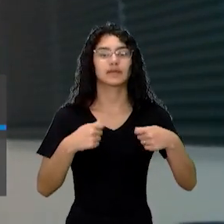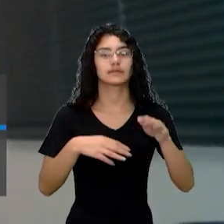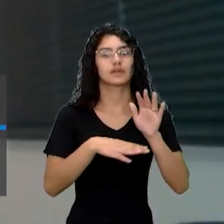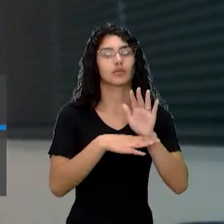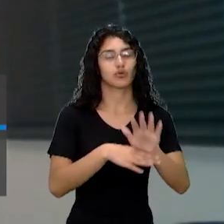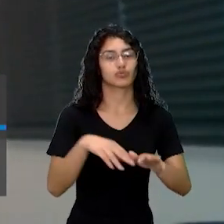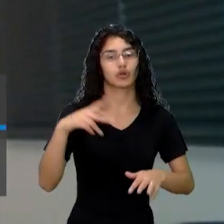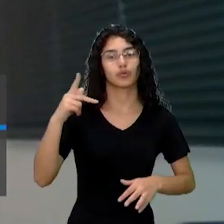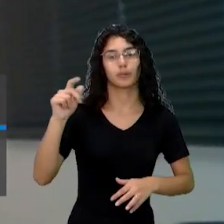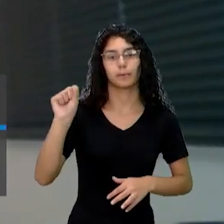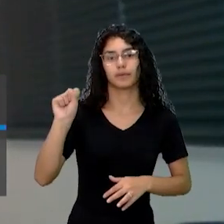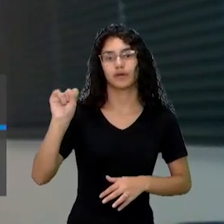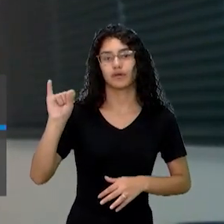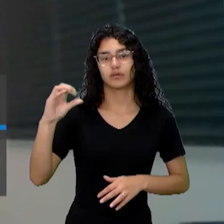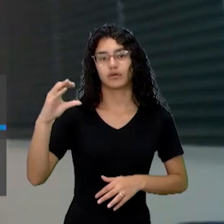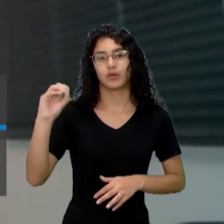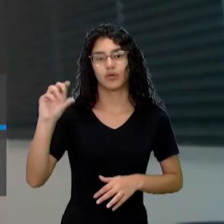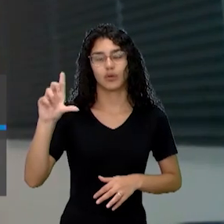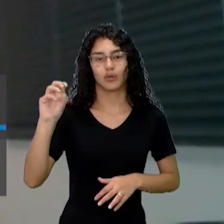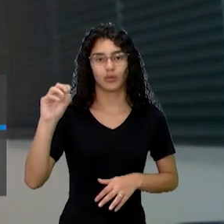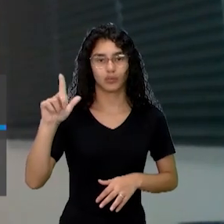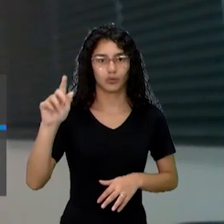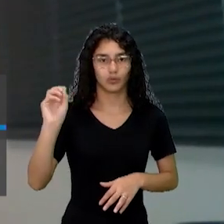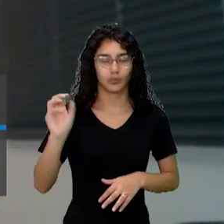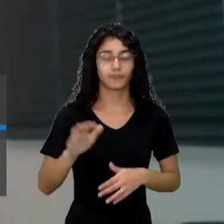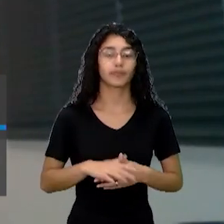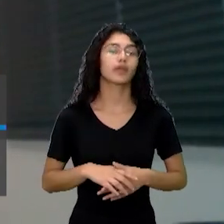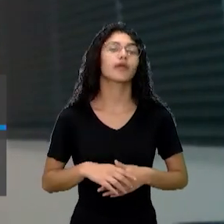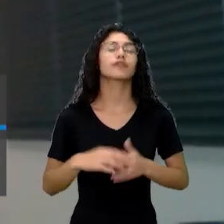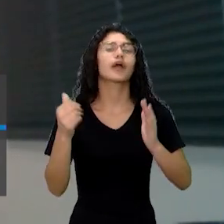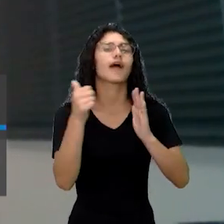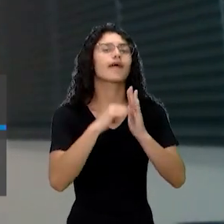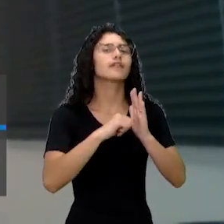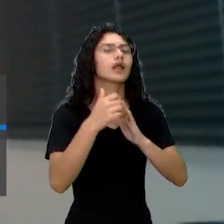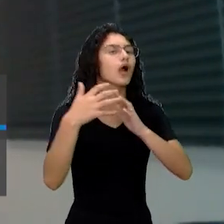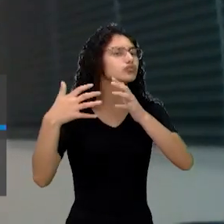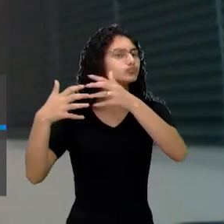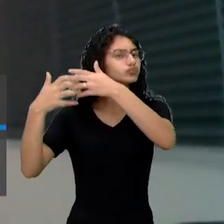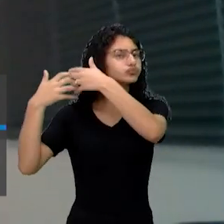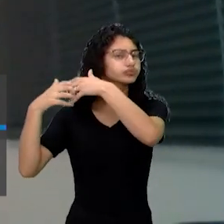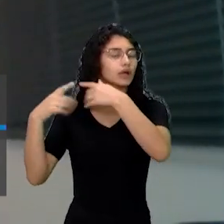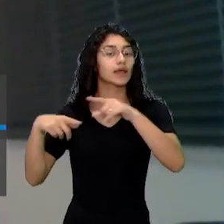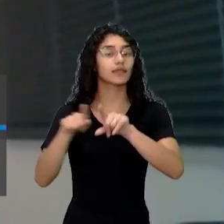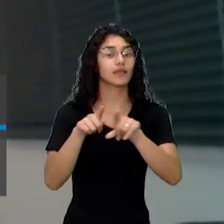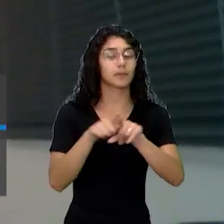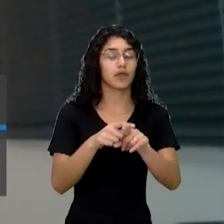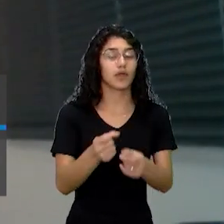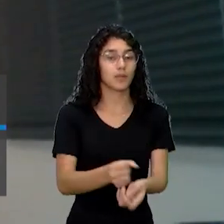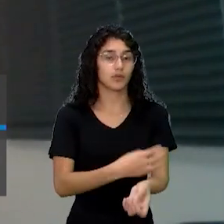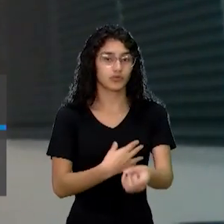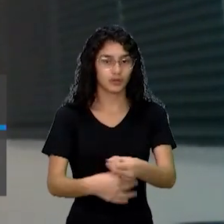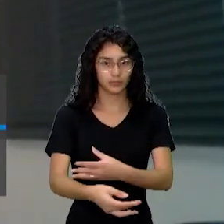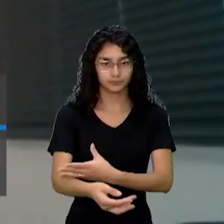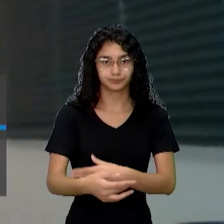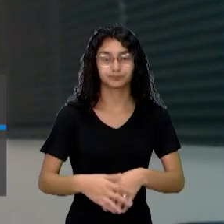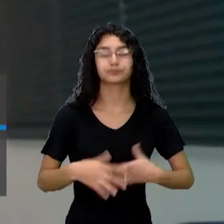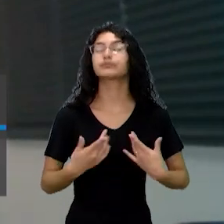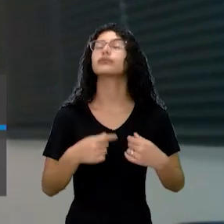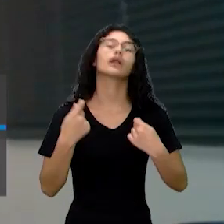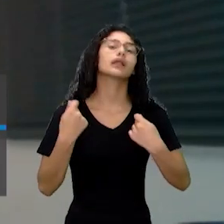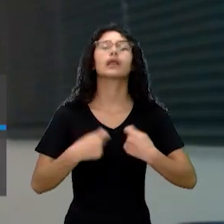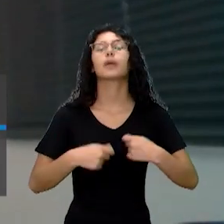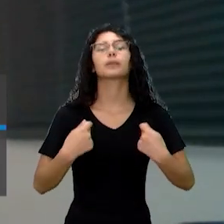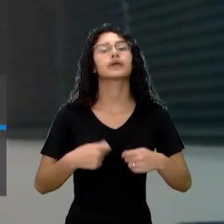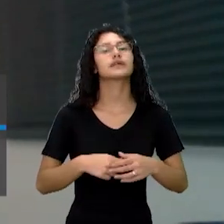colaboração de um psicólogo que vai avaliar tanto os aspectos cognitivos quanto os aspectos emocionais. Então, a gente não precisa